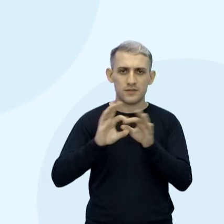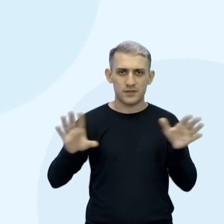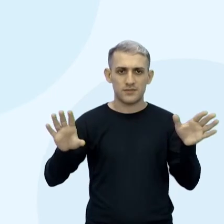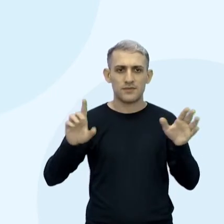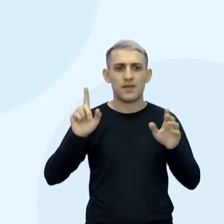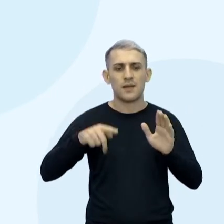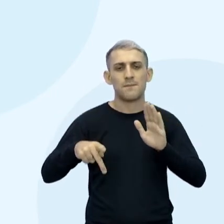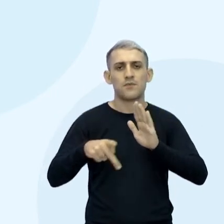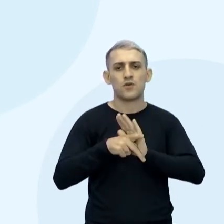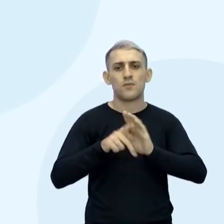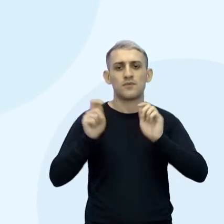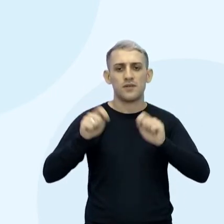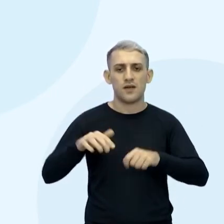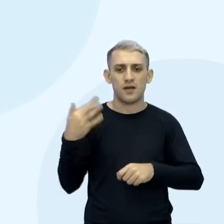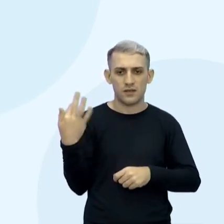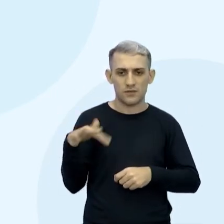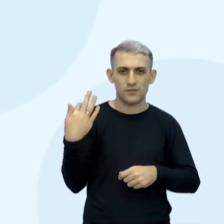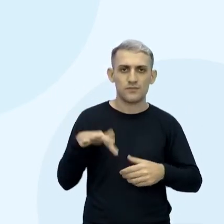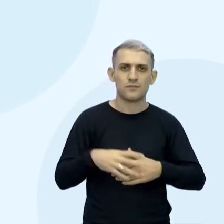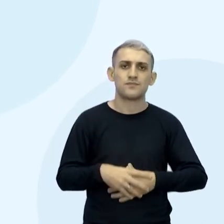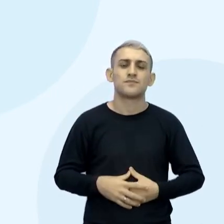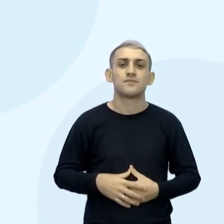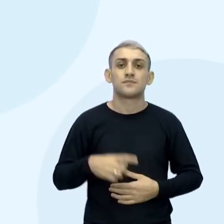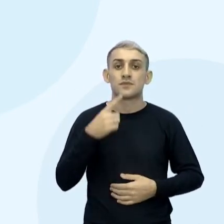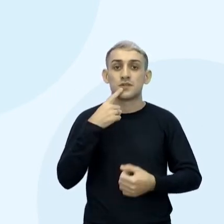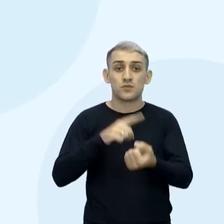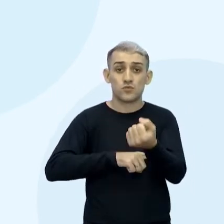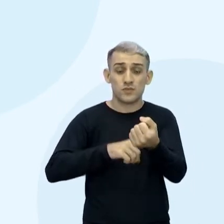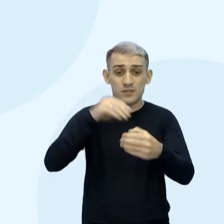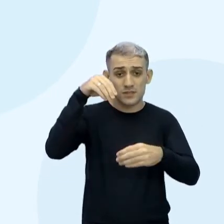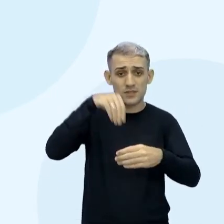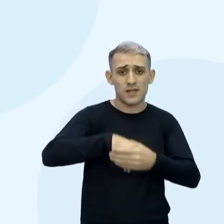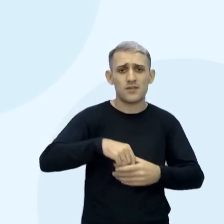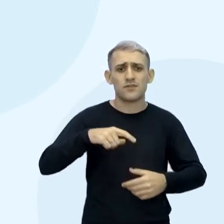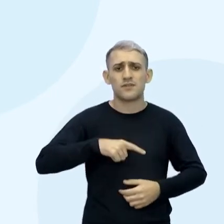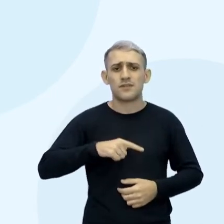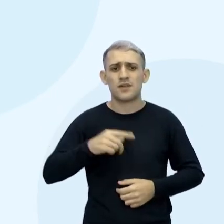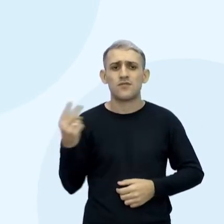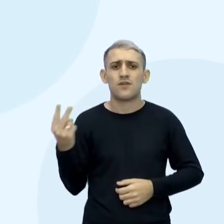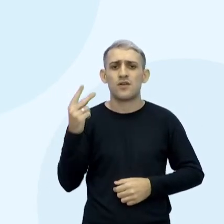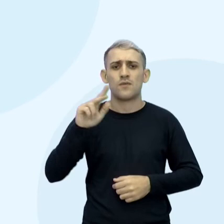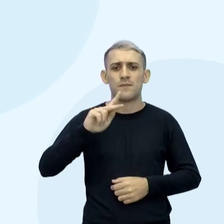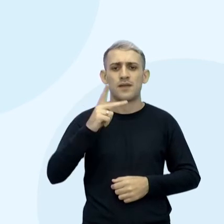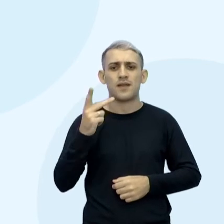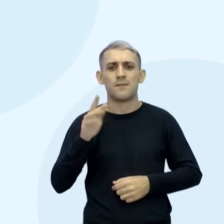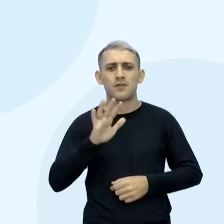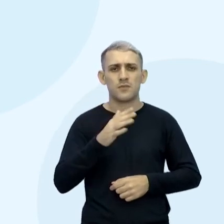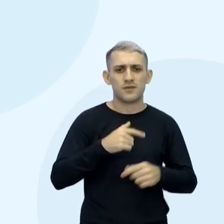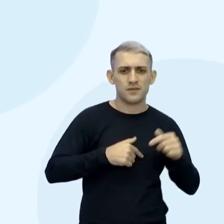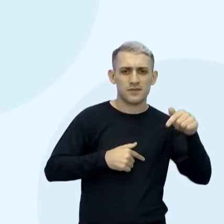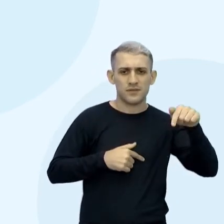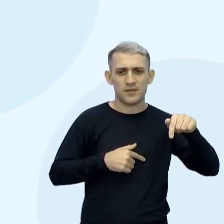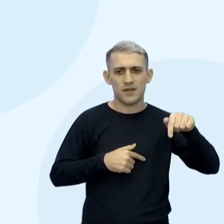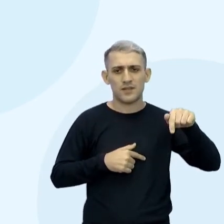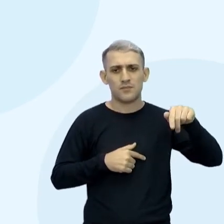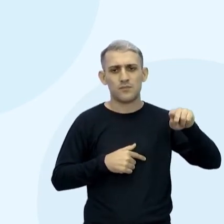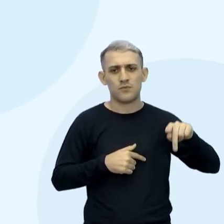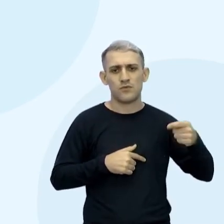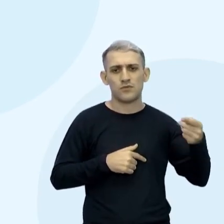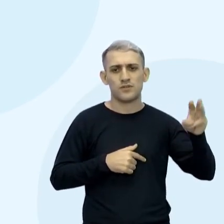que é o que vai causar a dor. No sangue, o nosso sangue tem um valor de pH ali entre 7,35